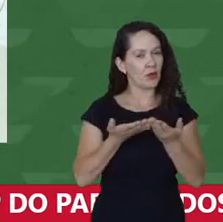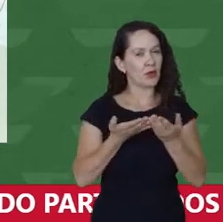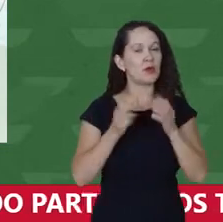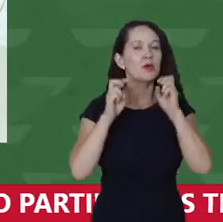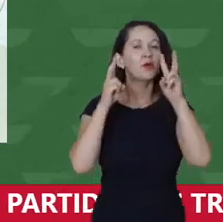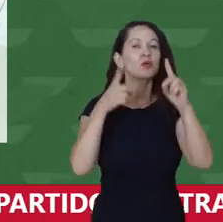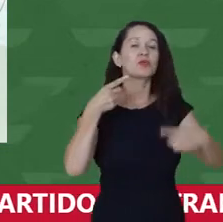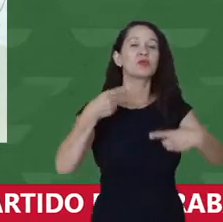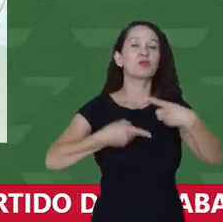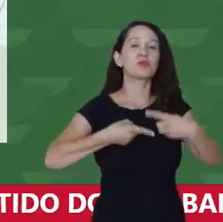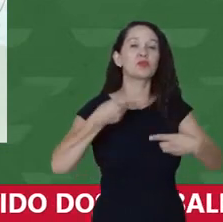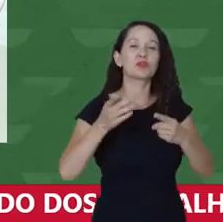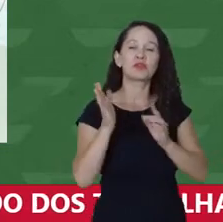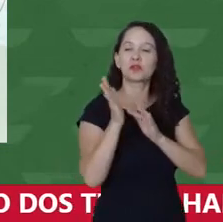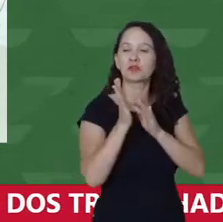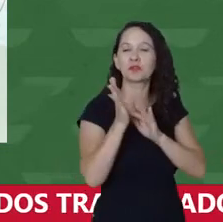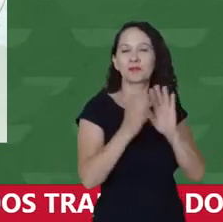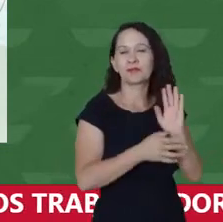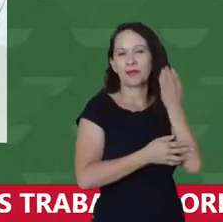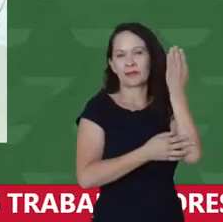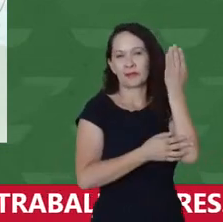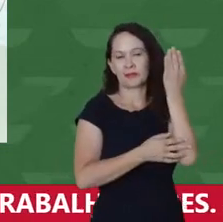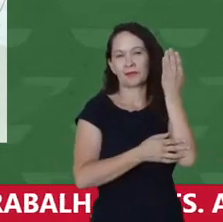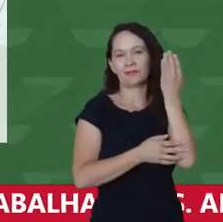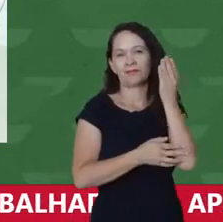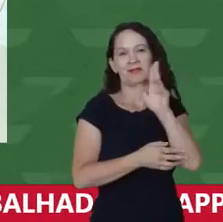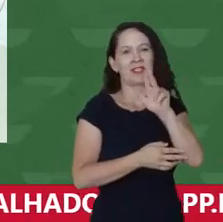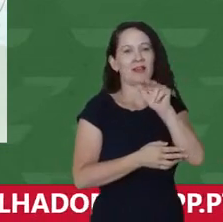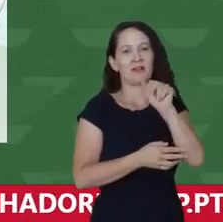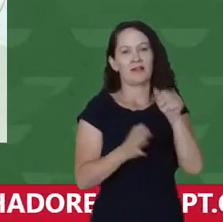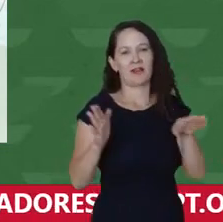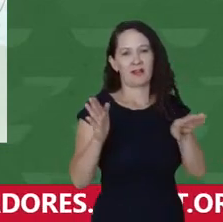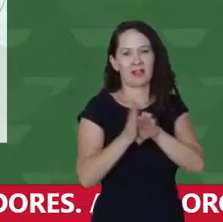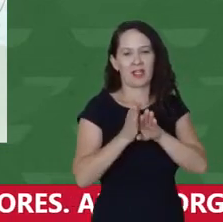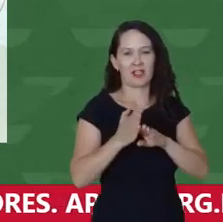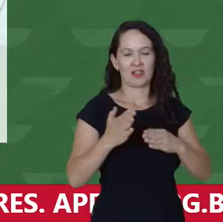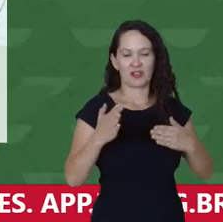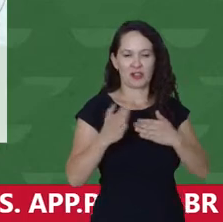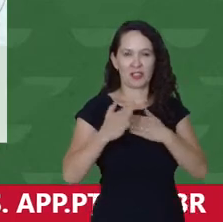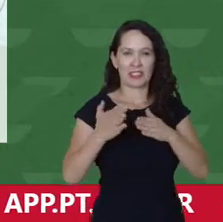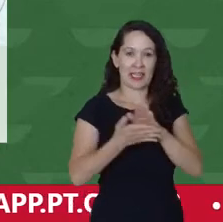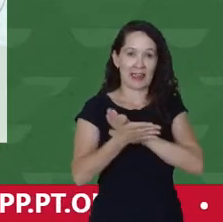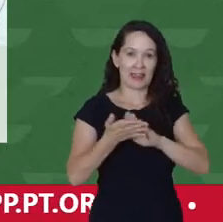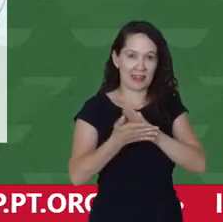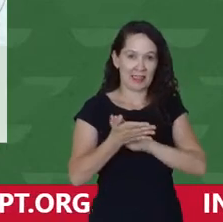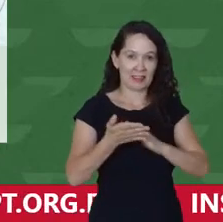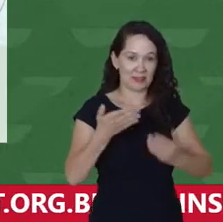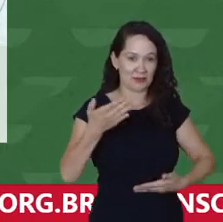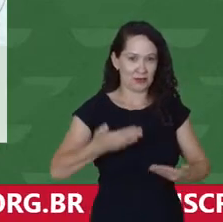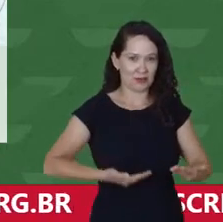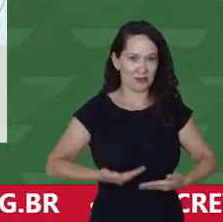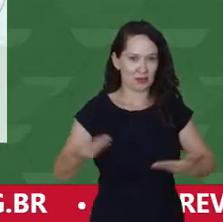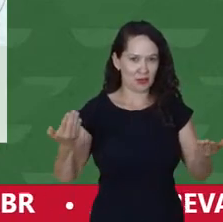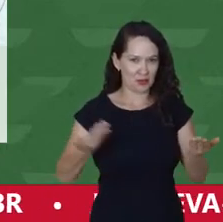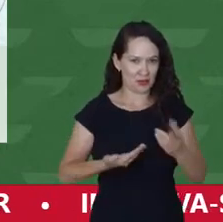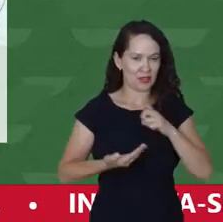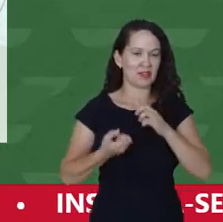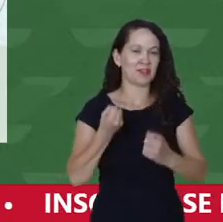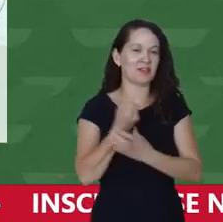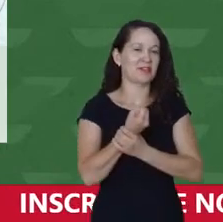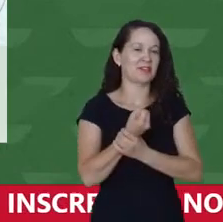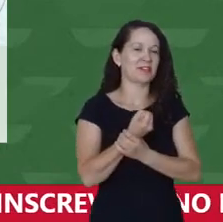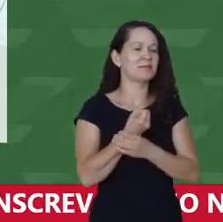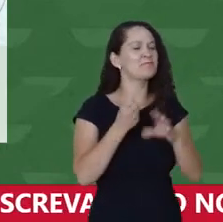do discurso falacioso que é feito de que não atingirá os atuais servidores. Eu queria